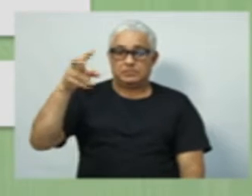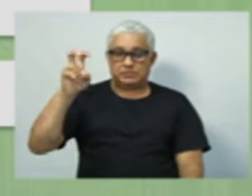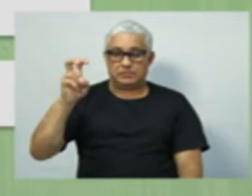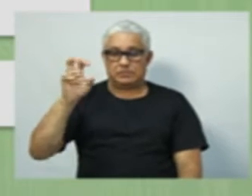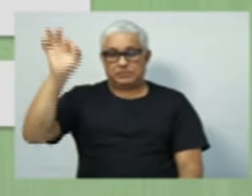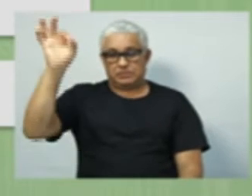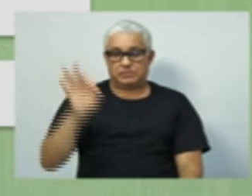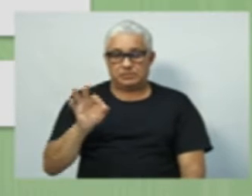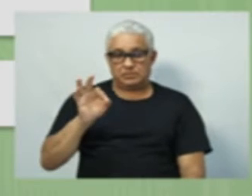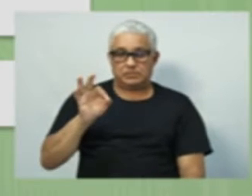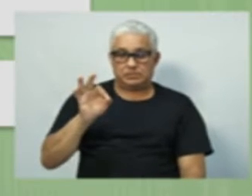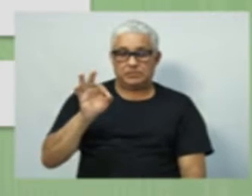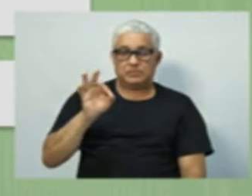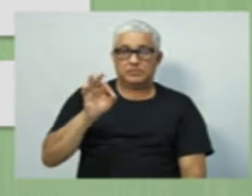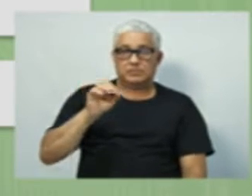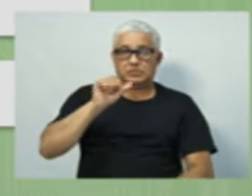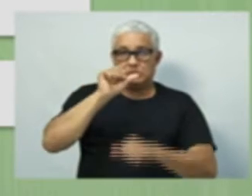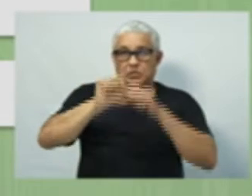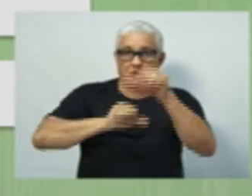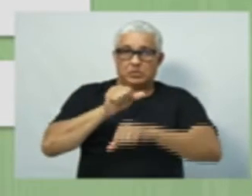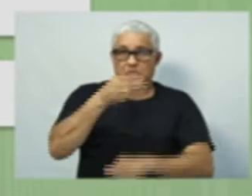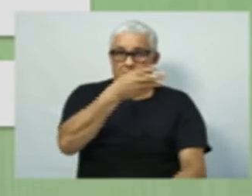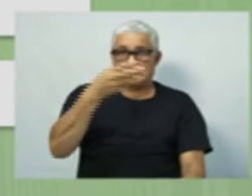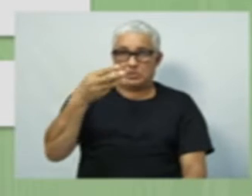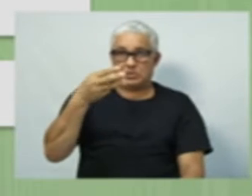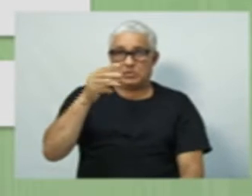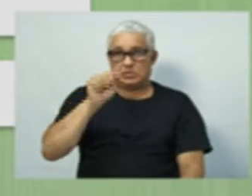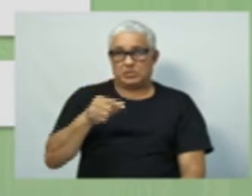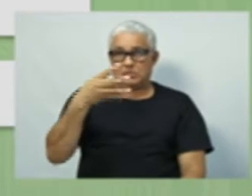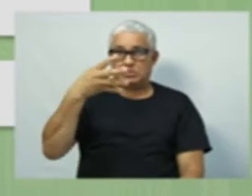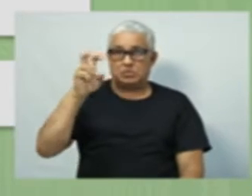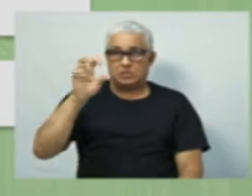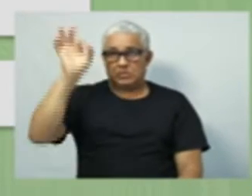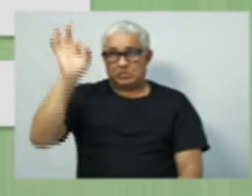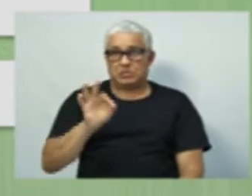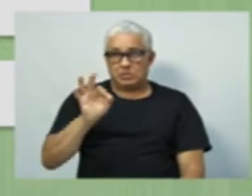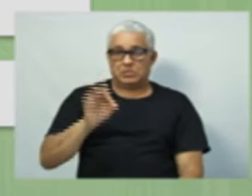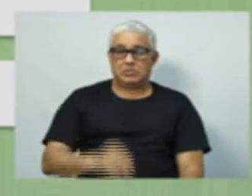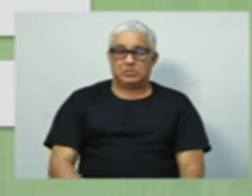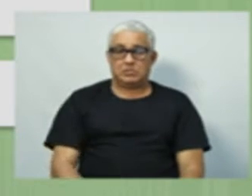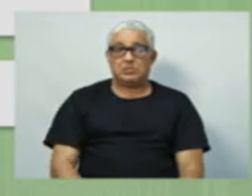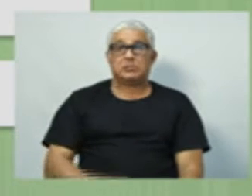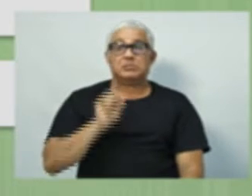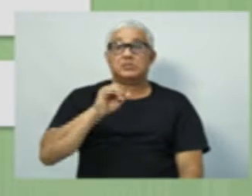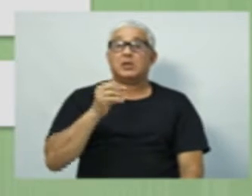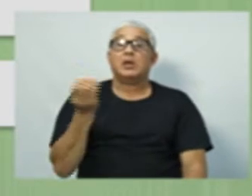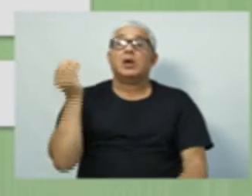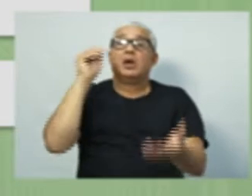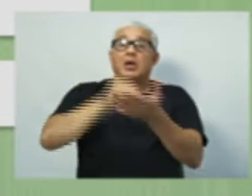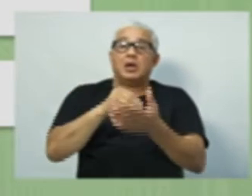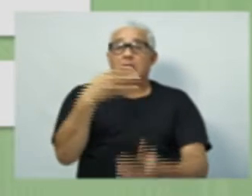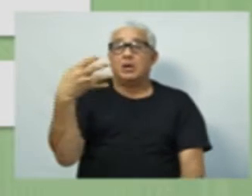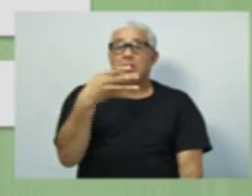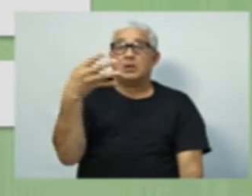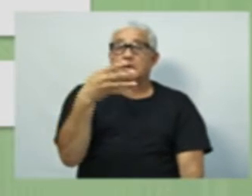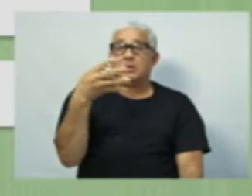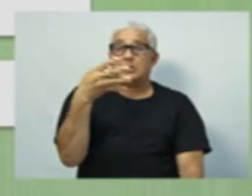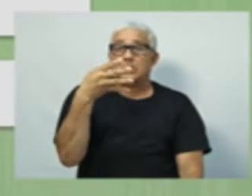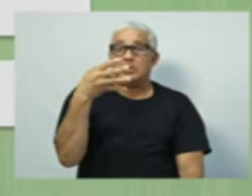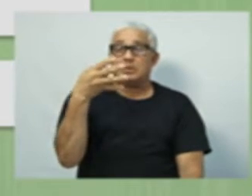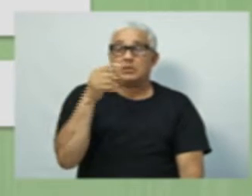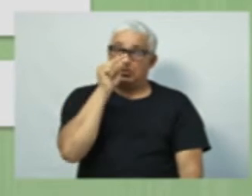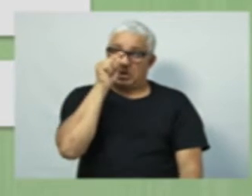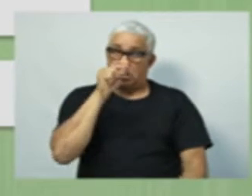maior que cinco não fica 33,45 e salvá lo só se eu colocar 44 na atividade é